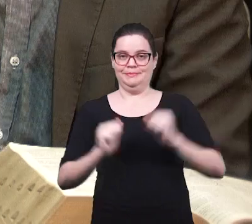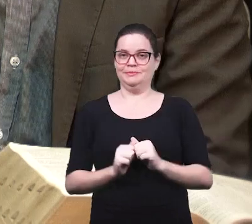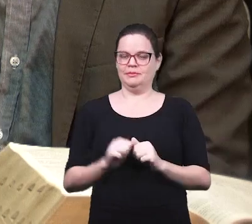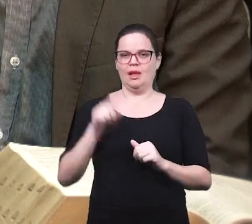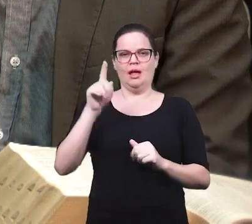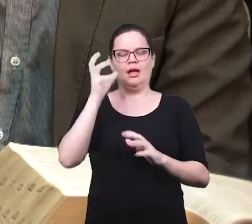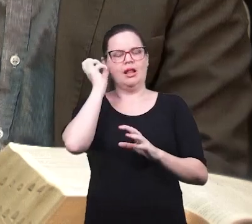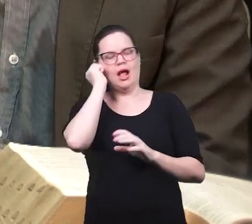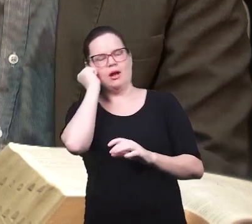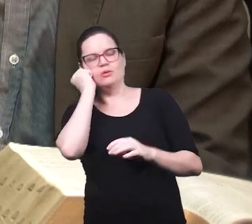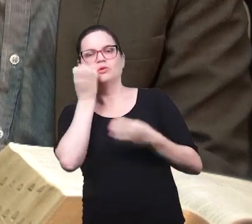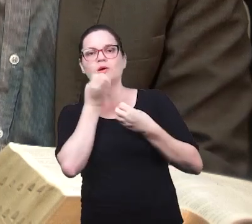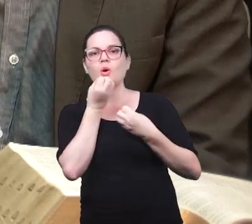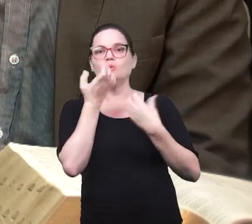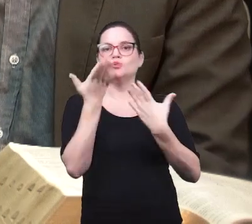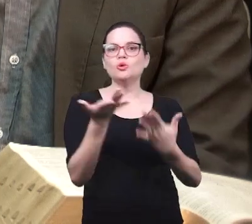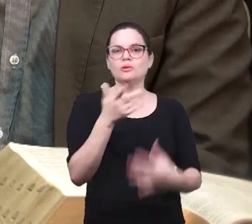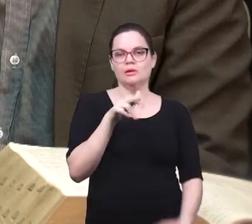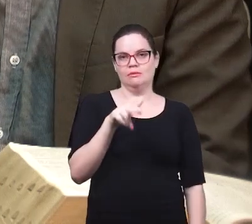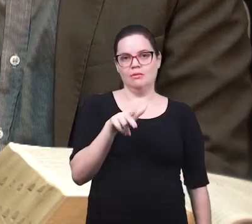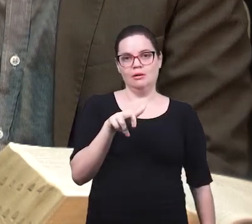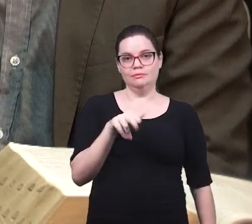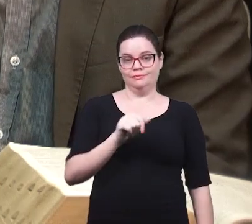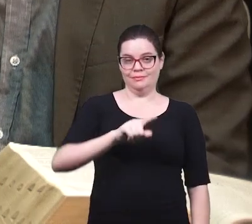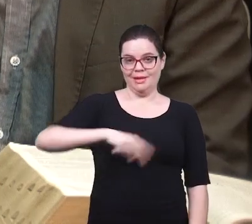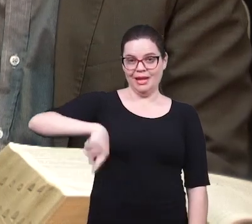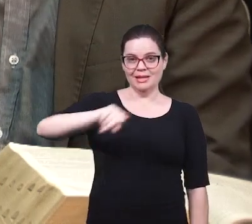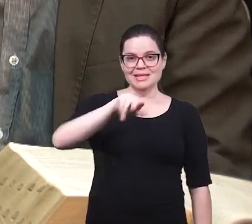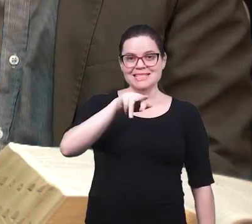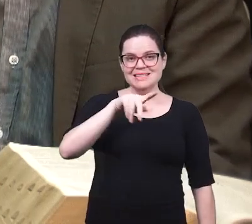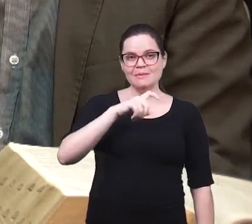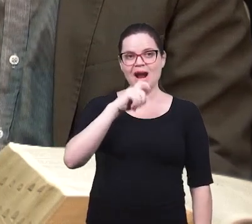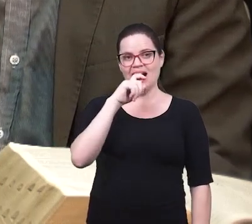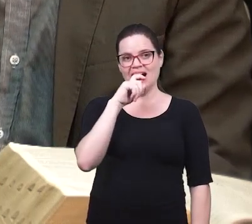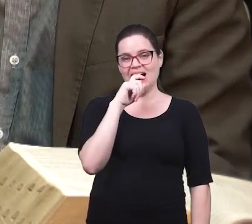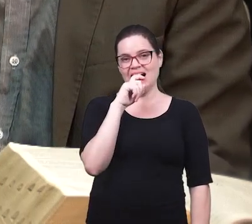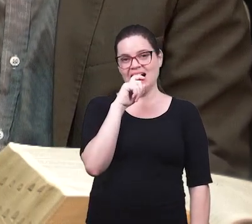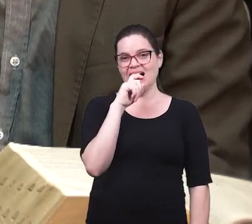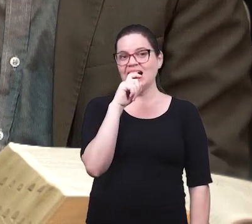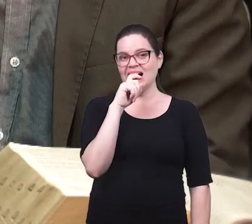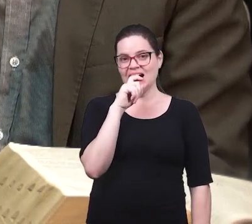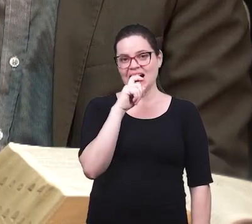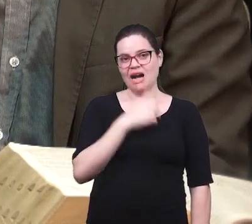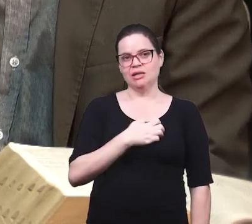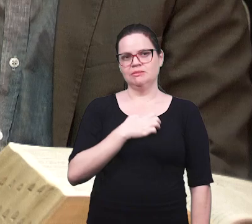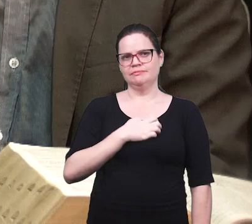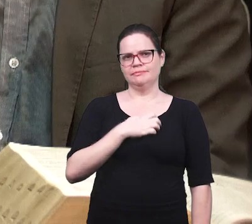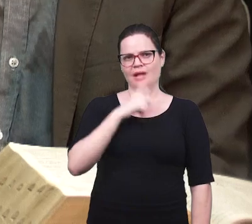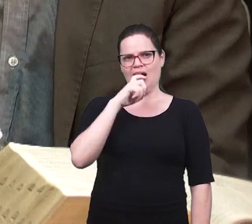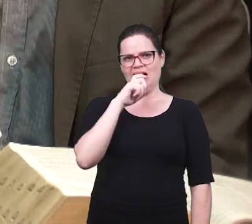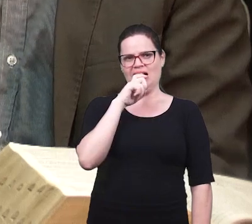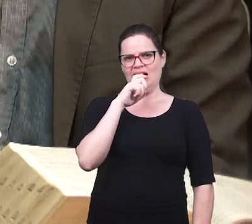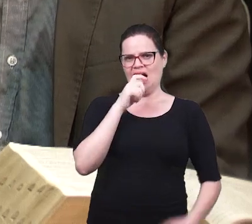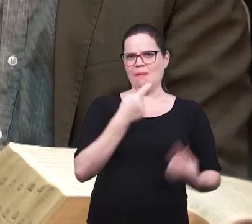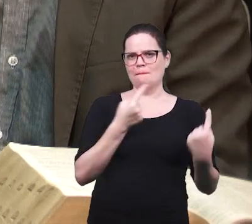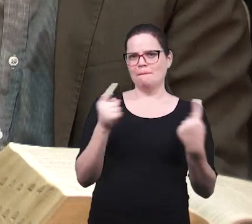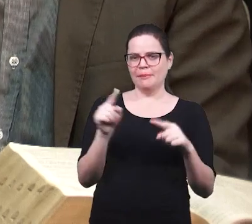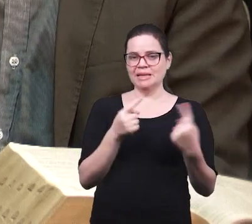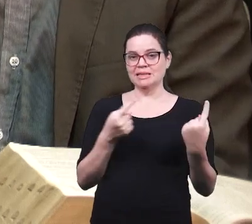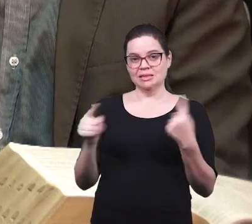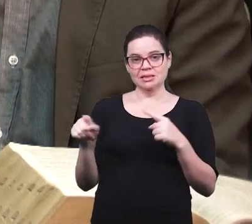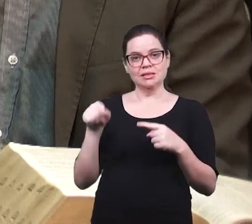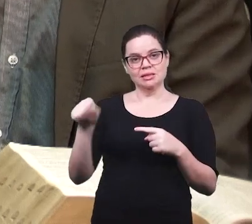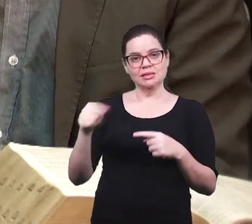desses sonhos, diz a palavra que os seus irmãos, eles começaram a sentir inveja dele. Os irmãos